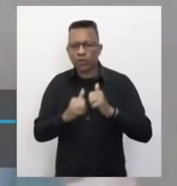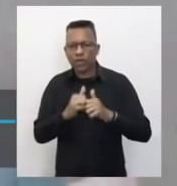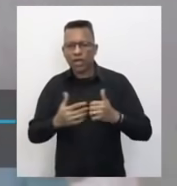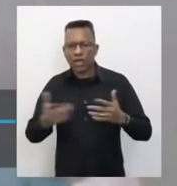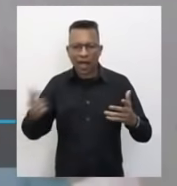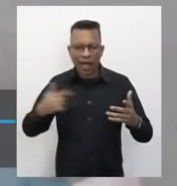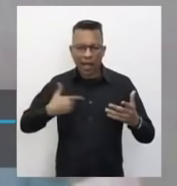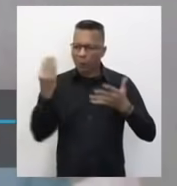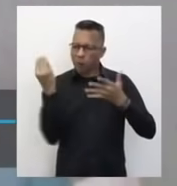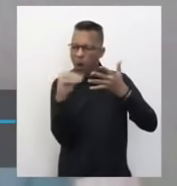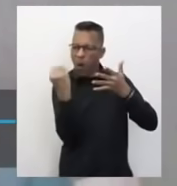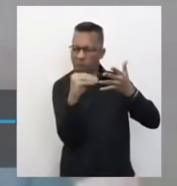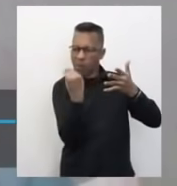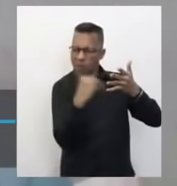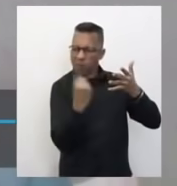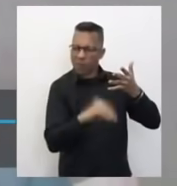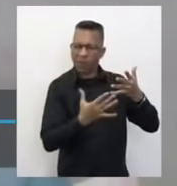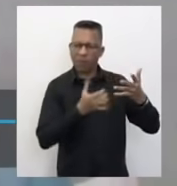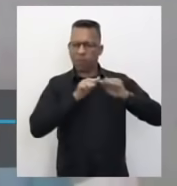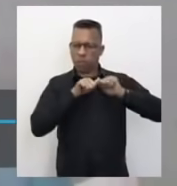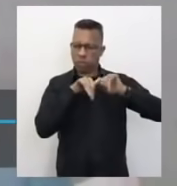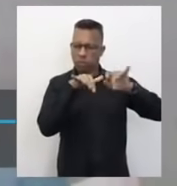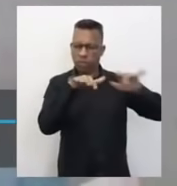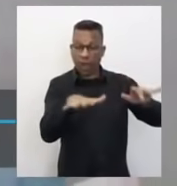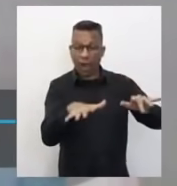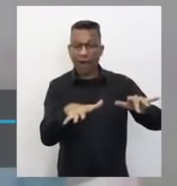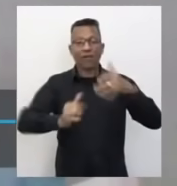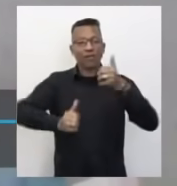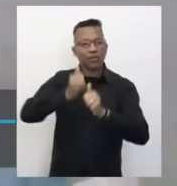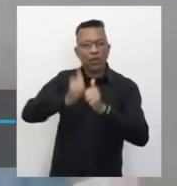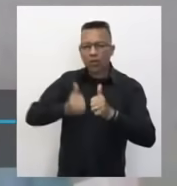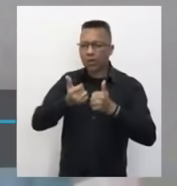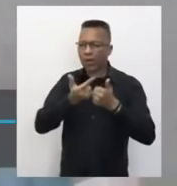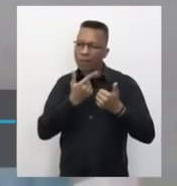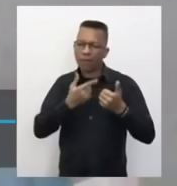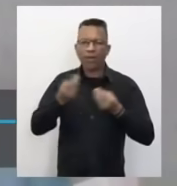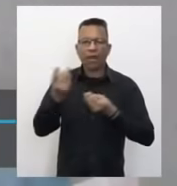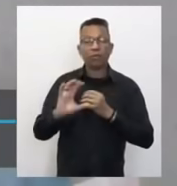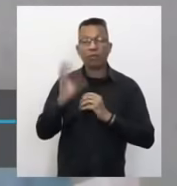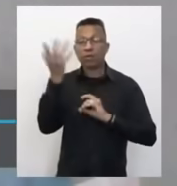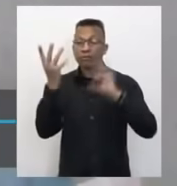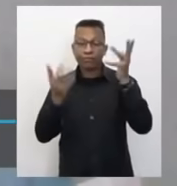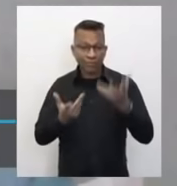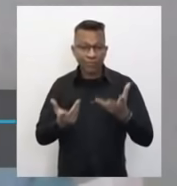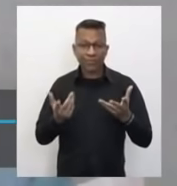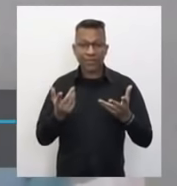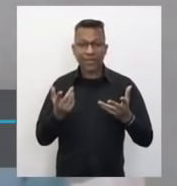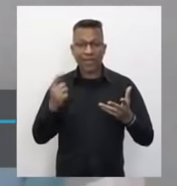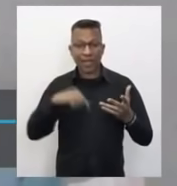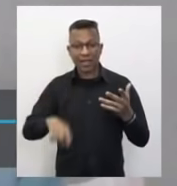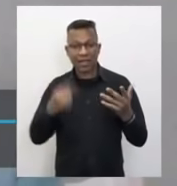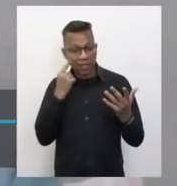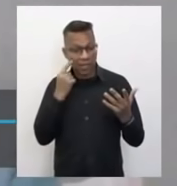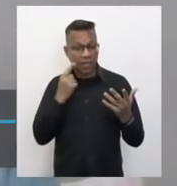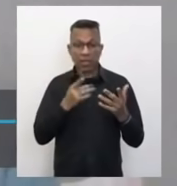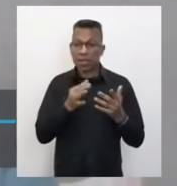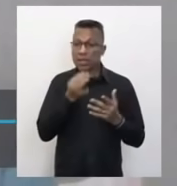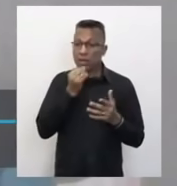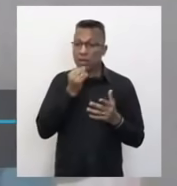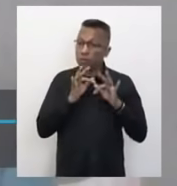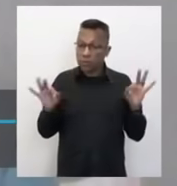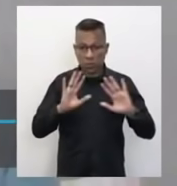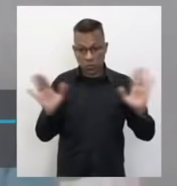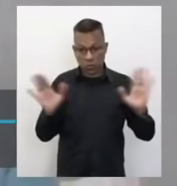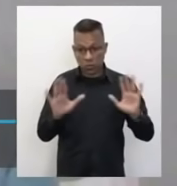de mensagens nas redes, falando sobre seu jogo, falando sobre as mensagens, o que aconteceu. E eu estou usando um exemplo simples, tá? Porque